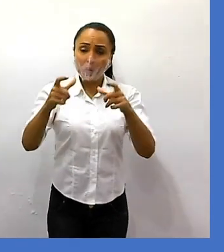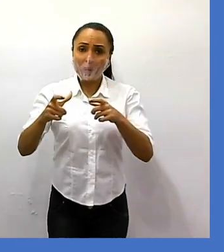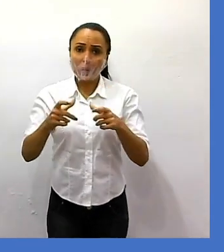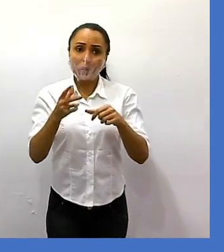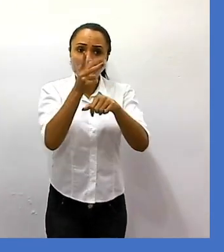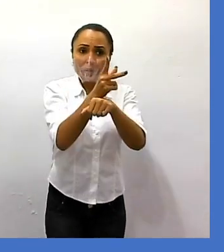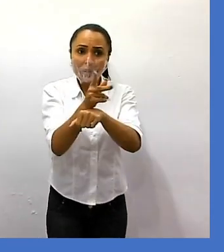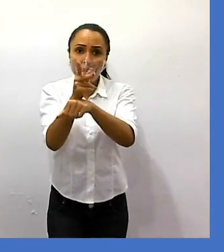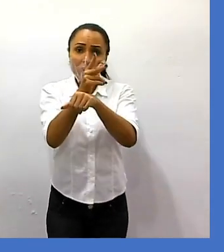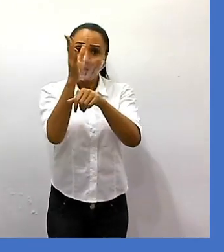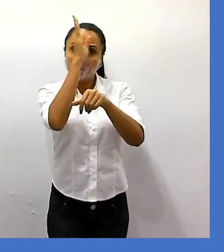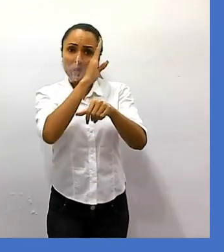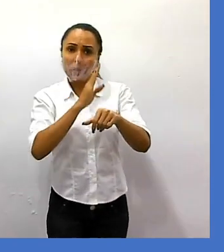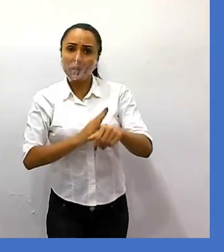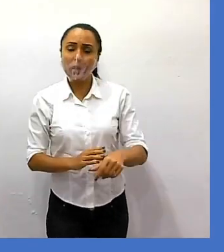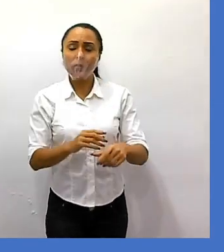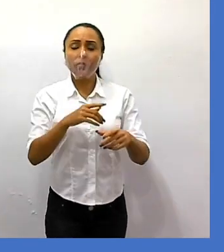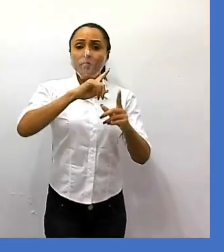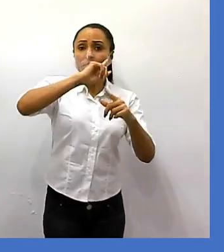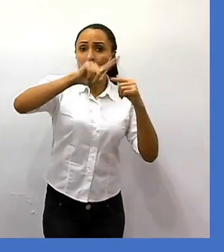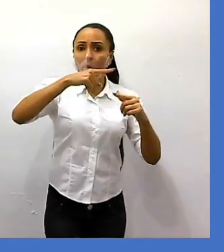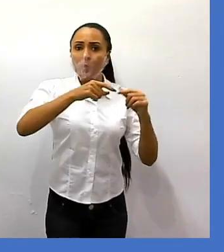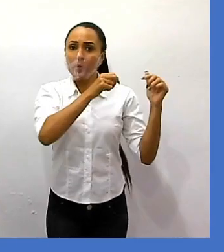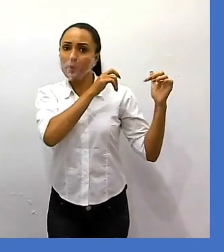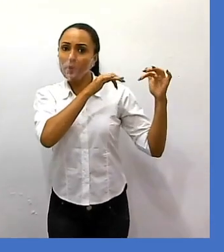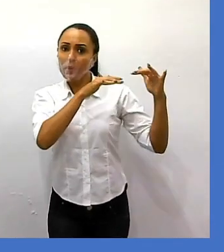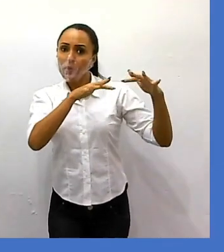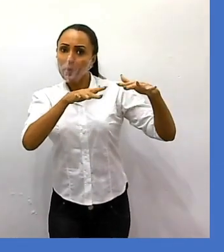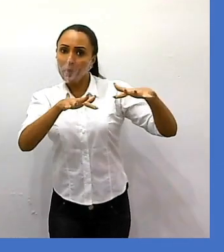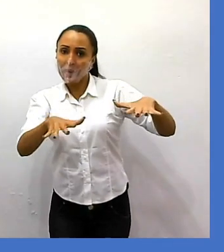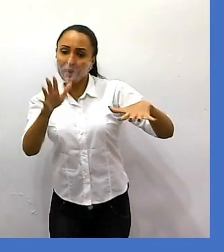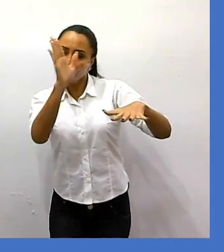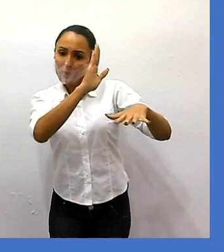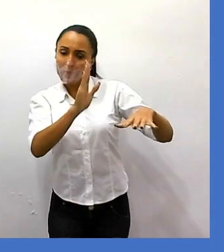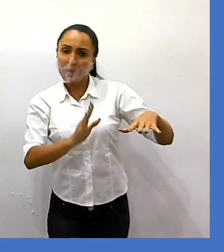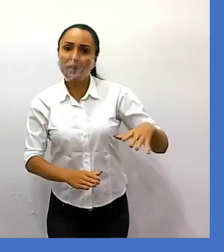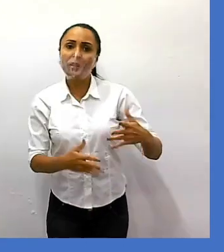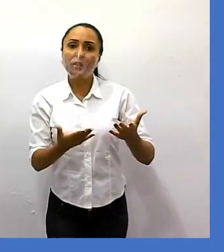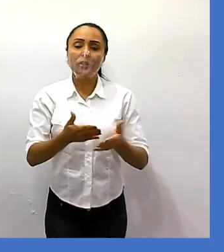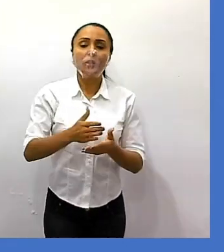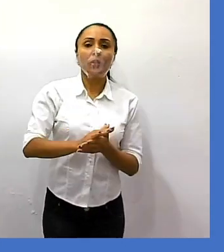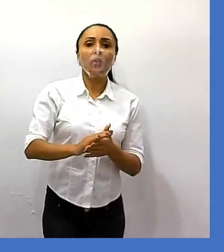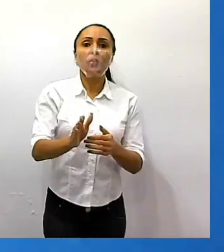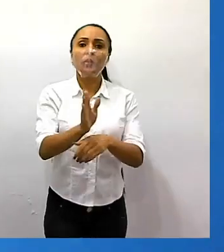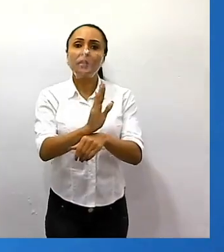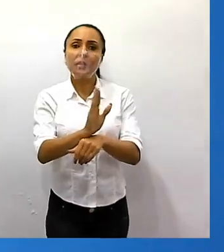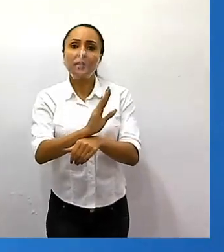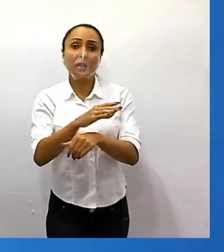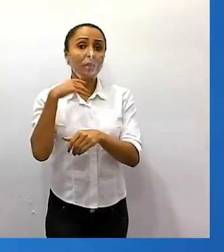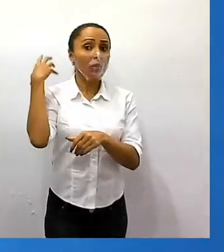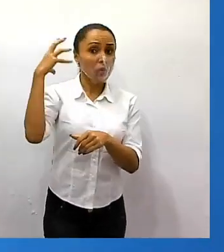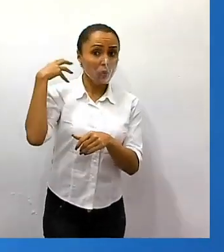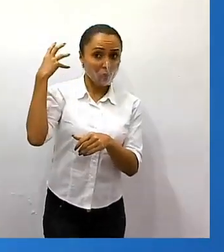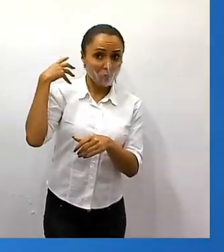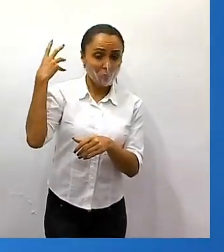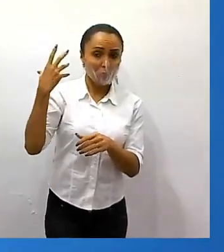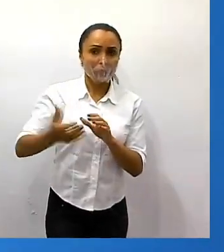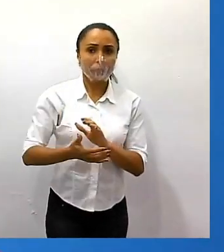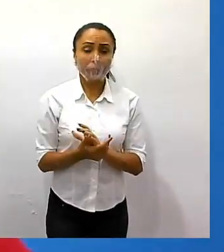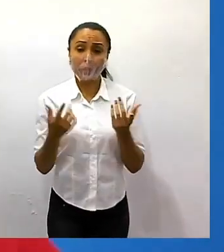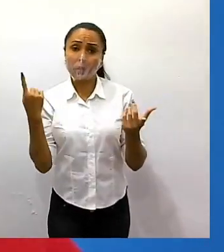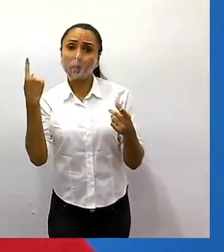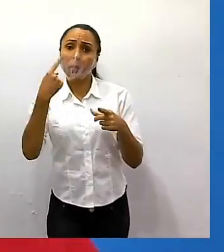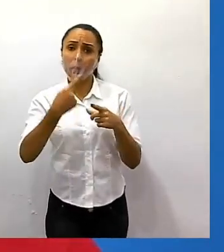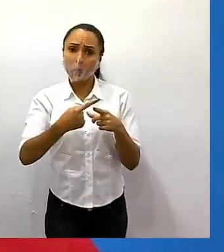época, se espalha no país o cinema sonoro. Dá uma geral para mim, Ana. Então, gente, vejam só. Por